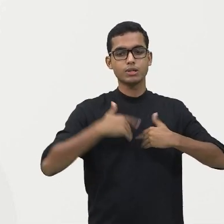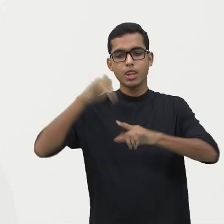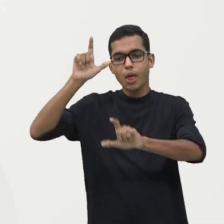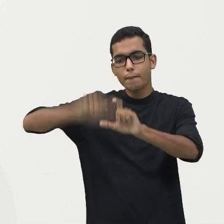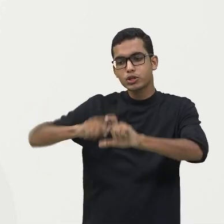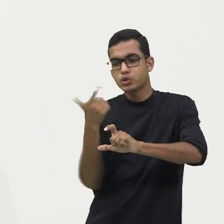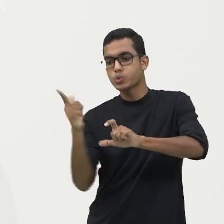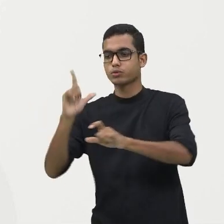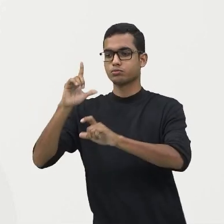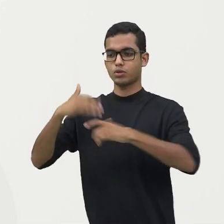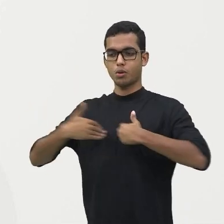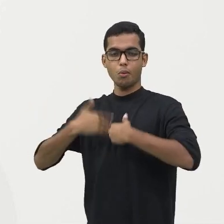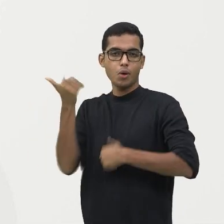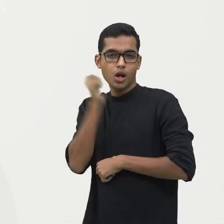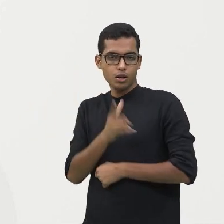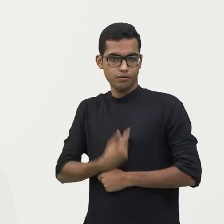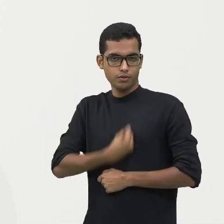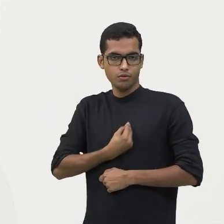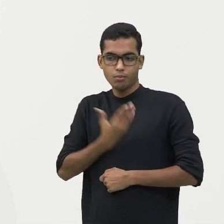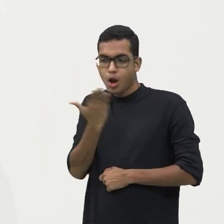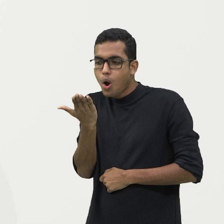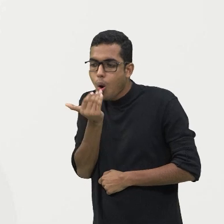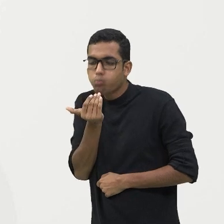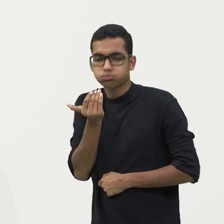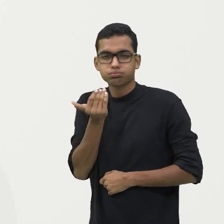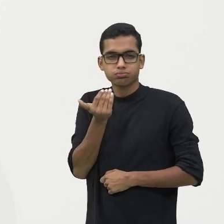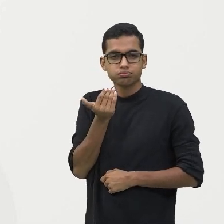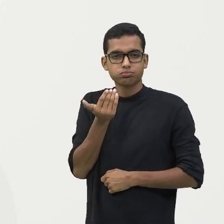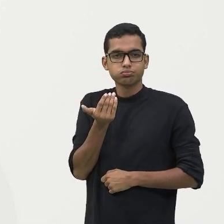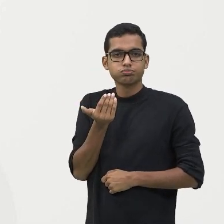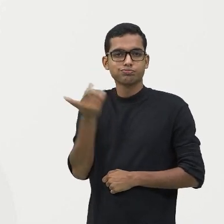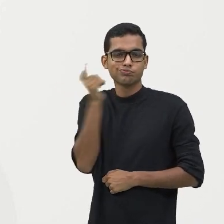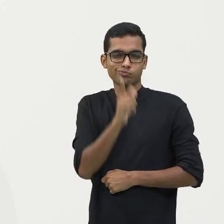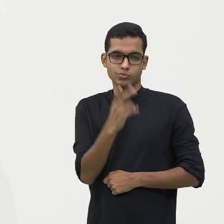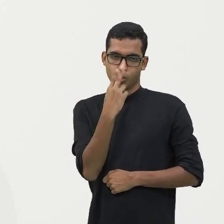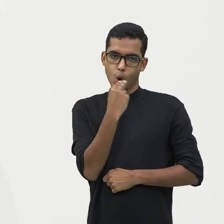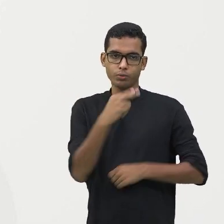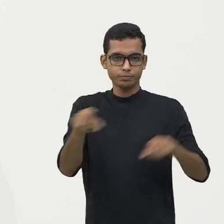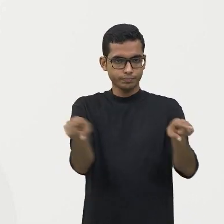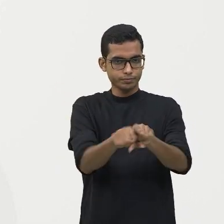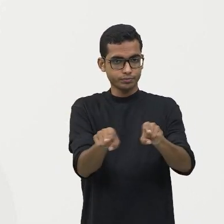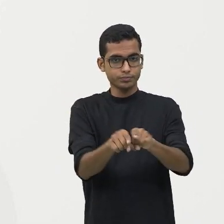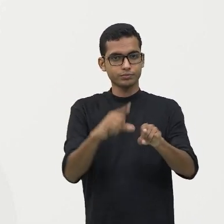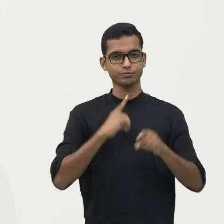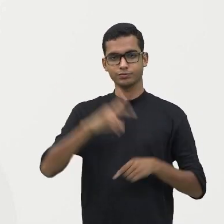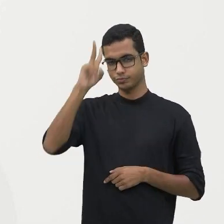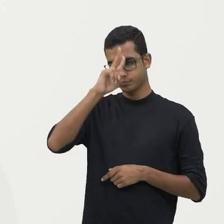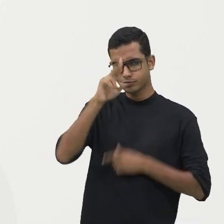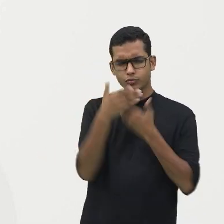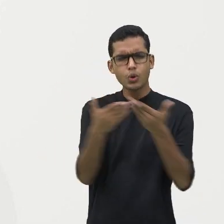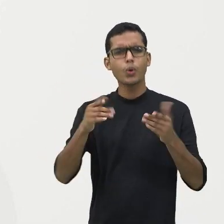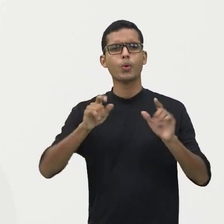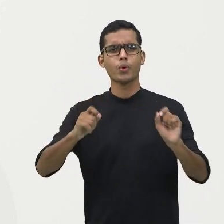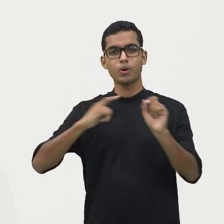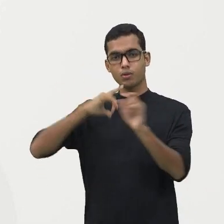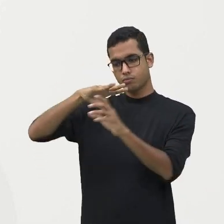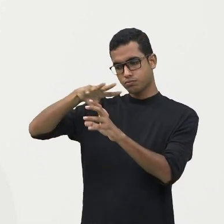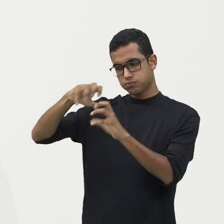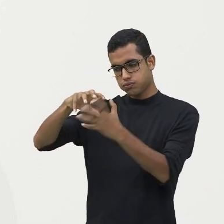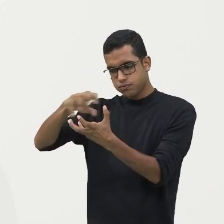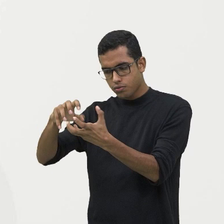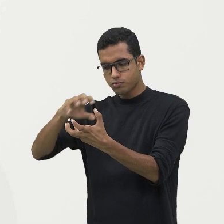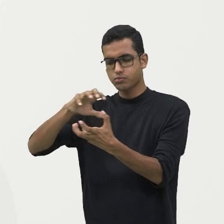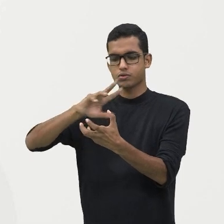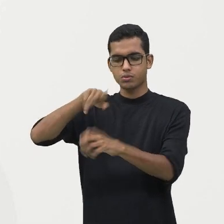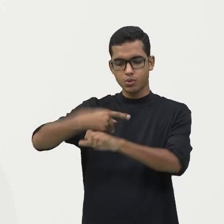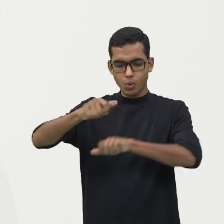é a transformação de moléculas complexas em moléculas simples, que são os nutrientes, a fim de serem absorvidos pelas